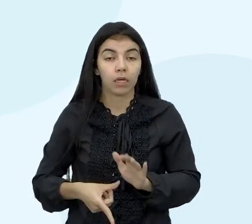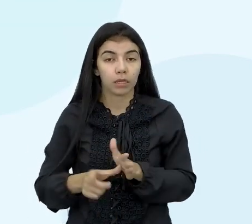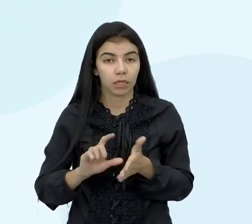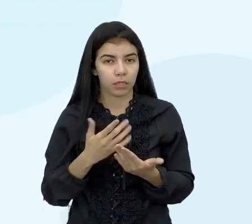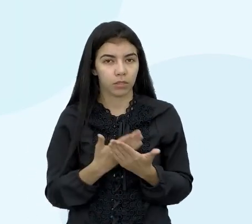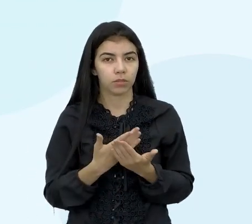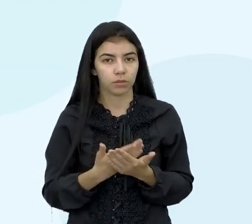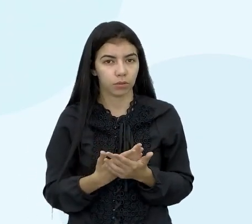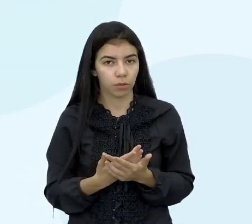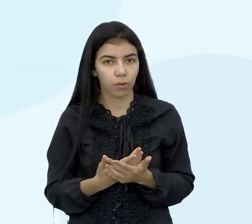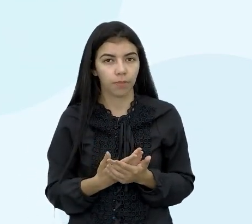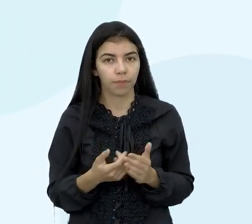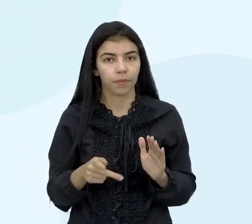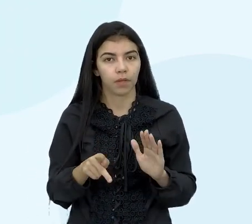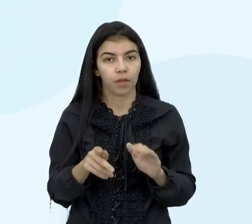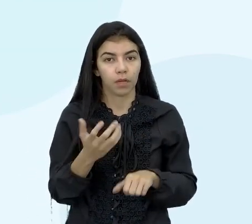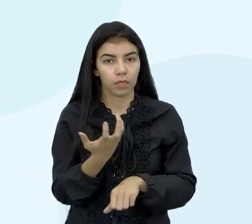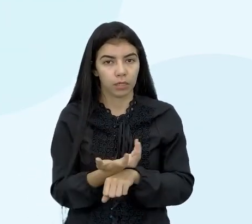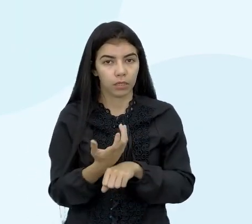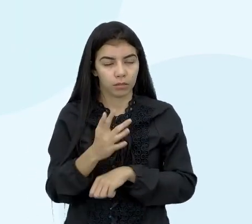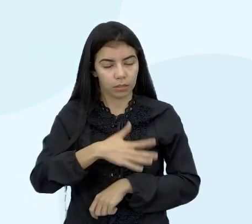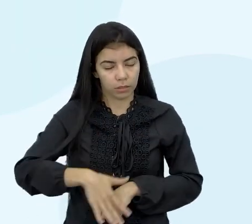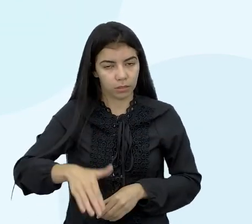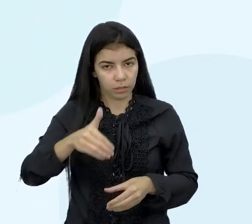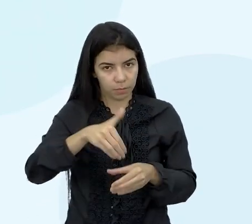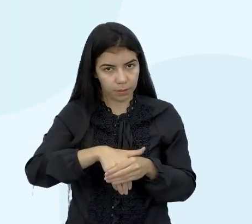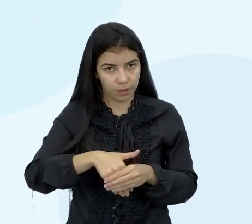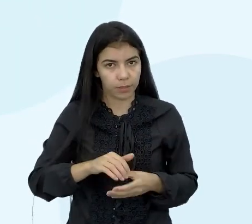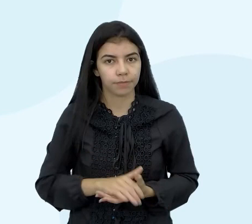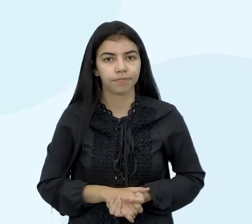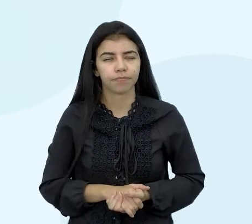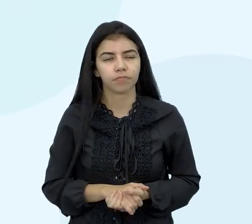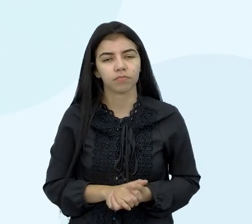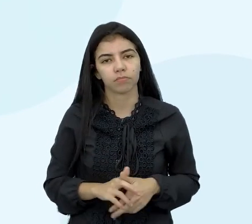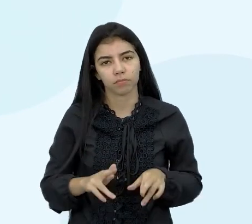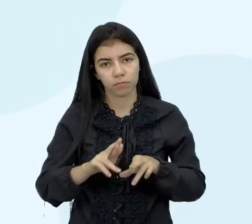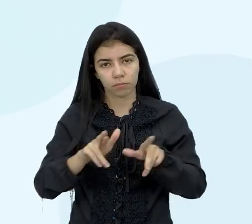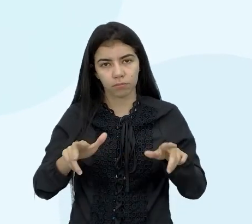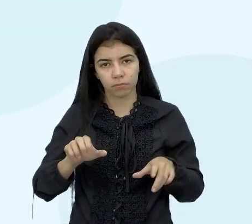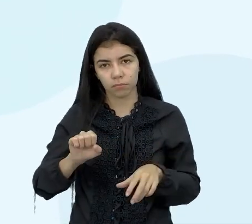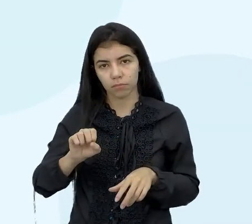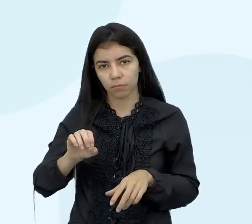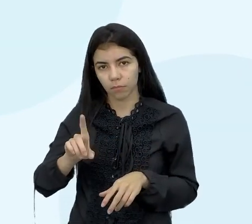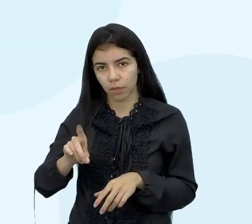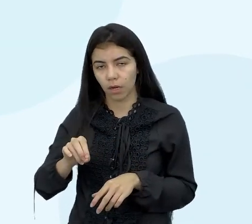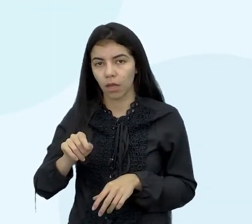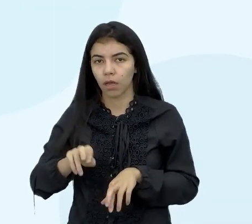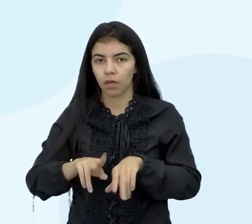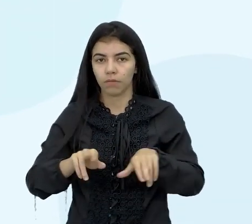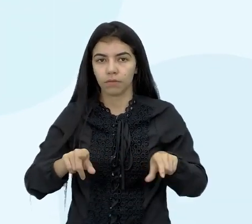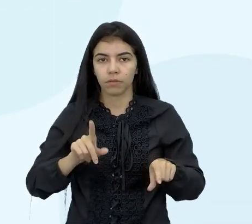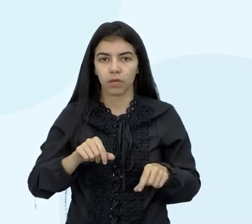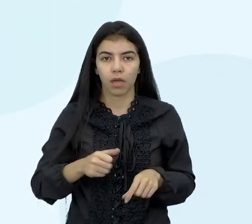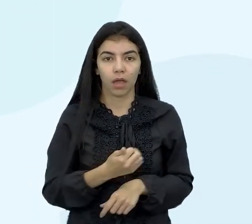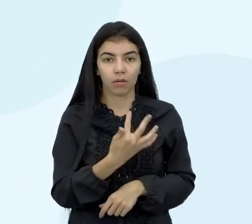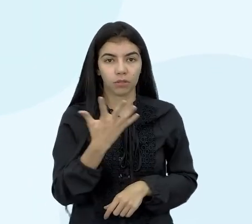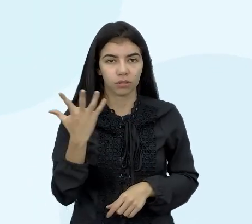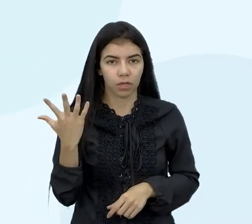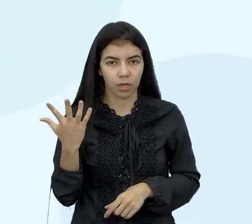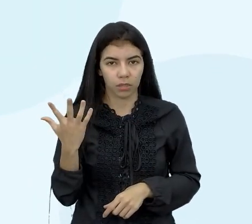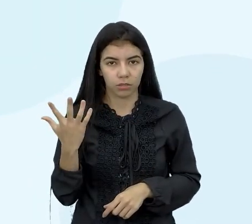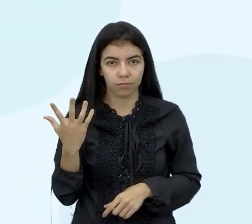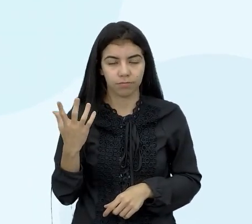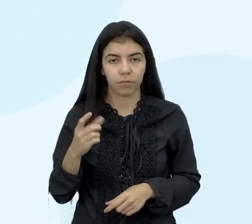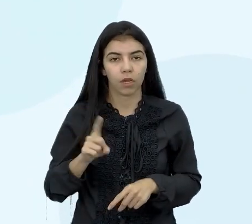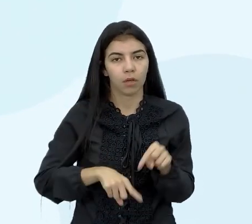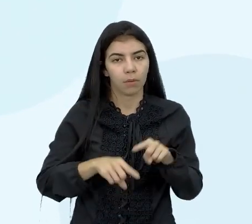anteriormente dentro dessa unidade curricular. E essas diferenças entre os solos vão variar também a quantidade de matéria orgânica